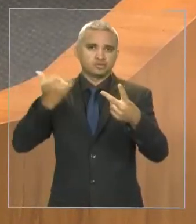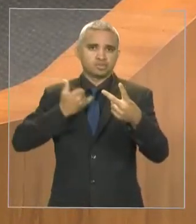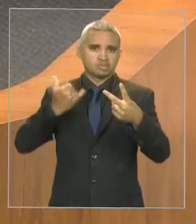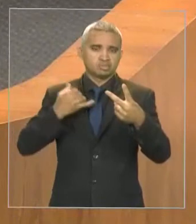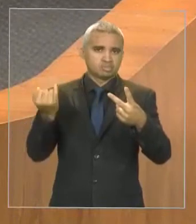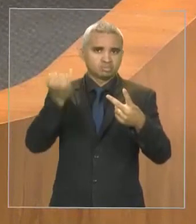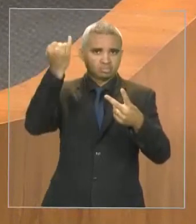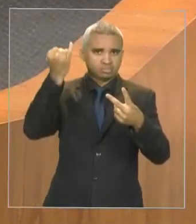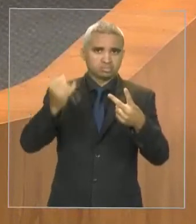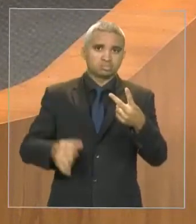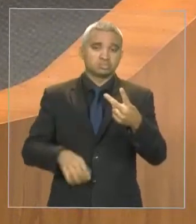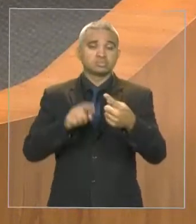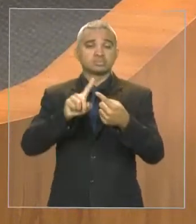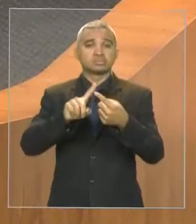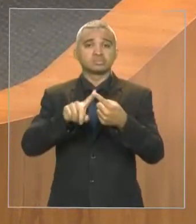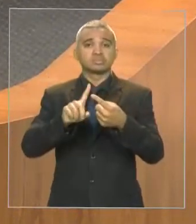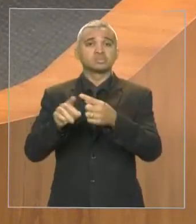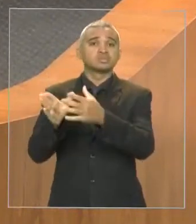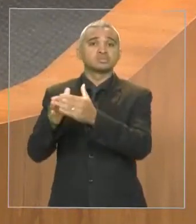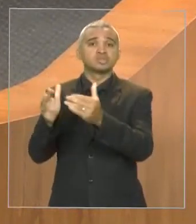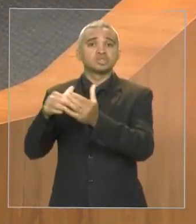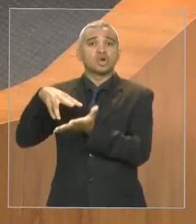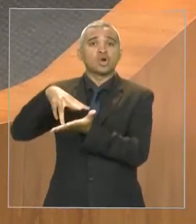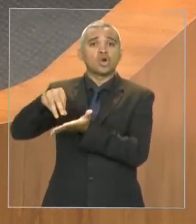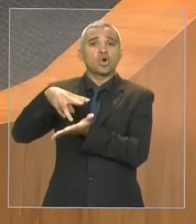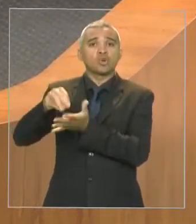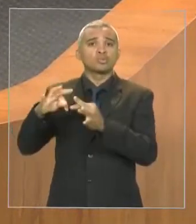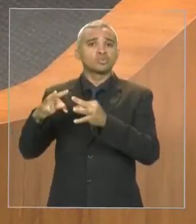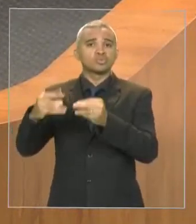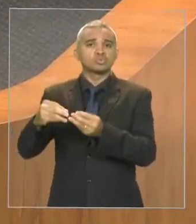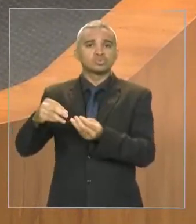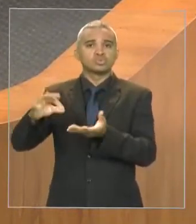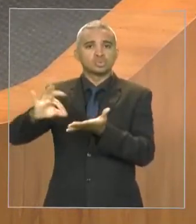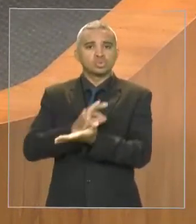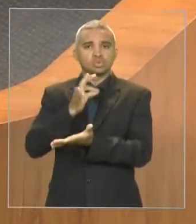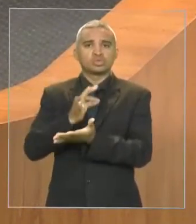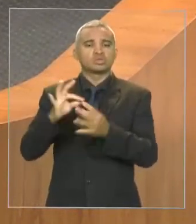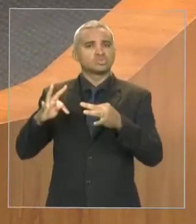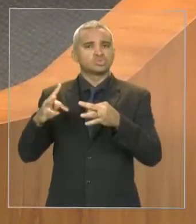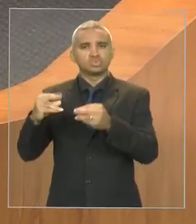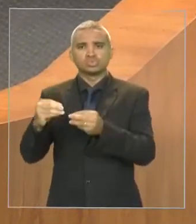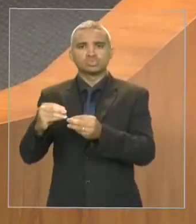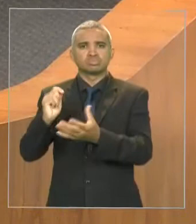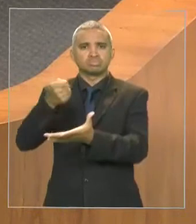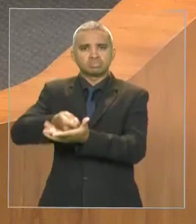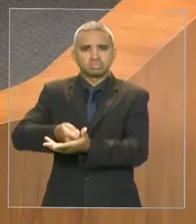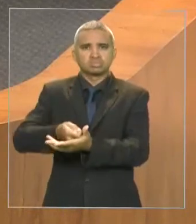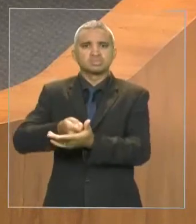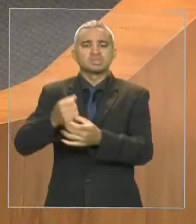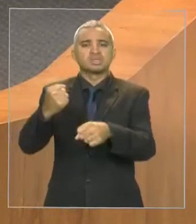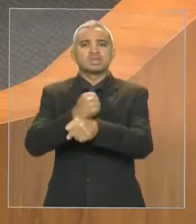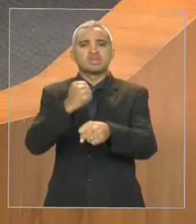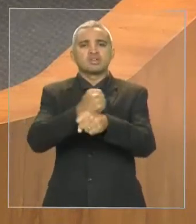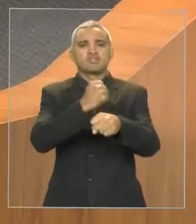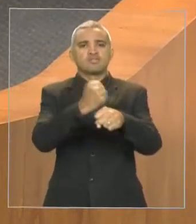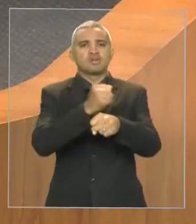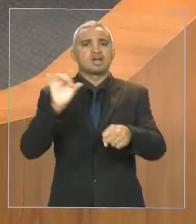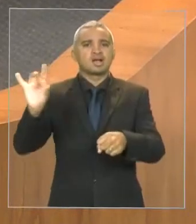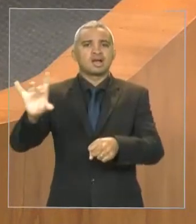governo do Estado do Maranhão a cópia de todos os contratos, de todos os recibos, das reformas de cada escola